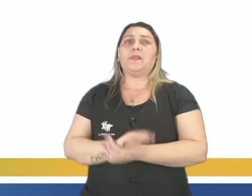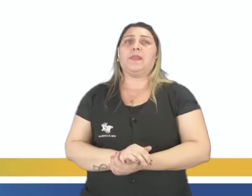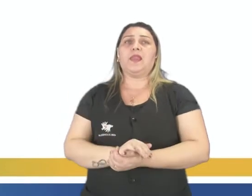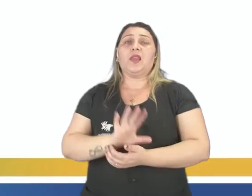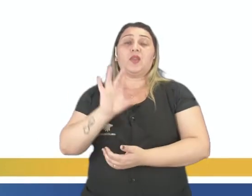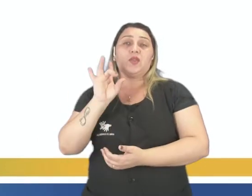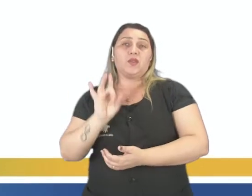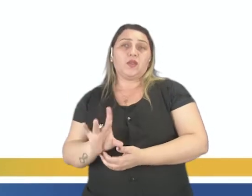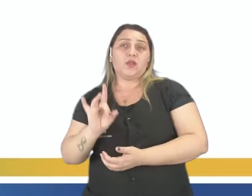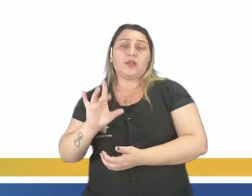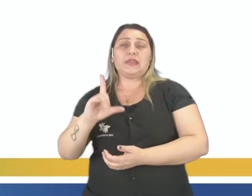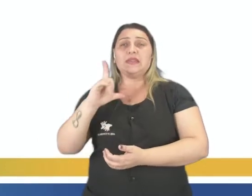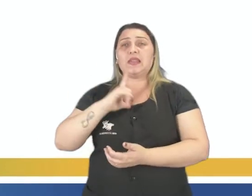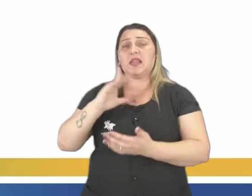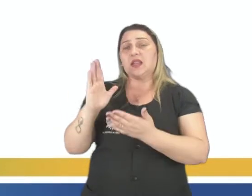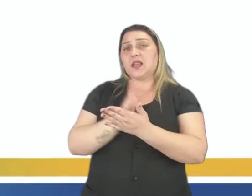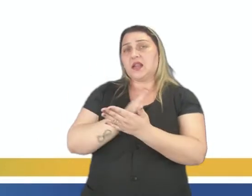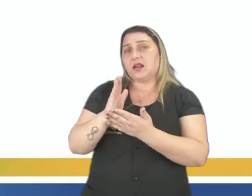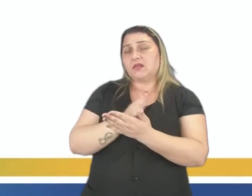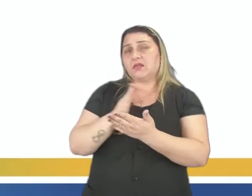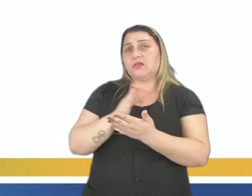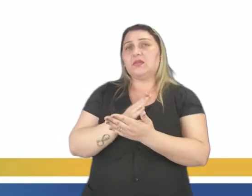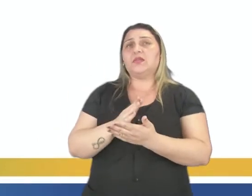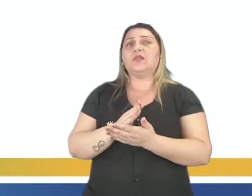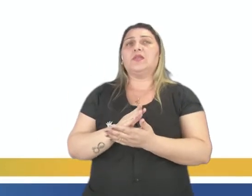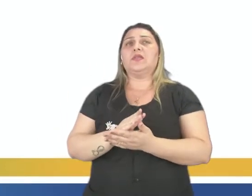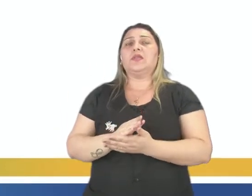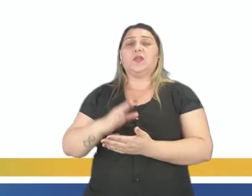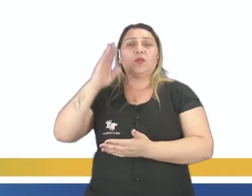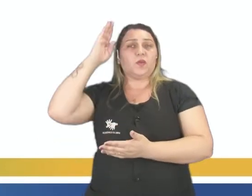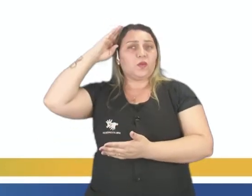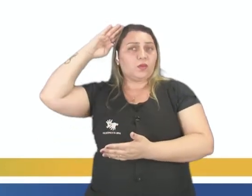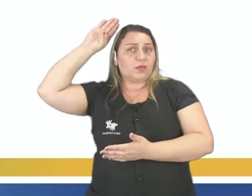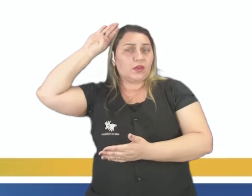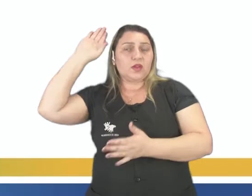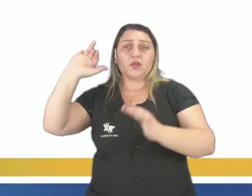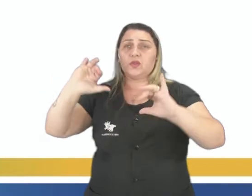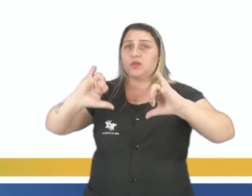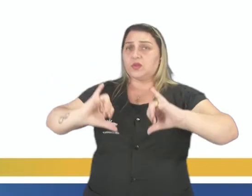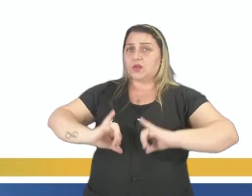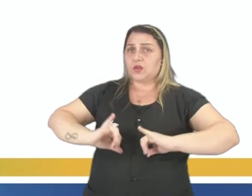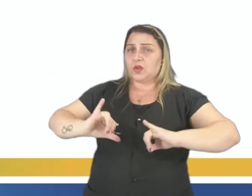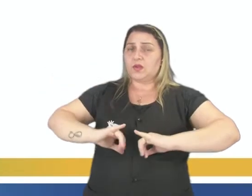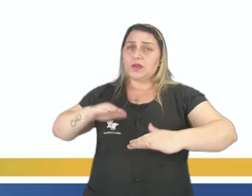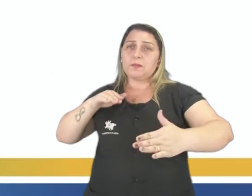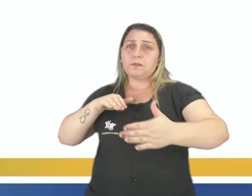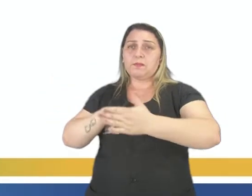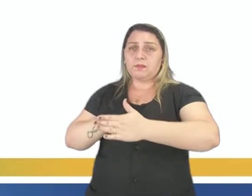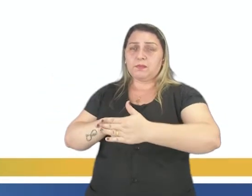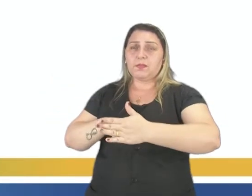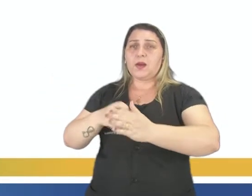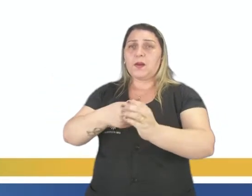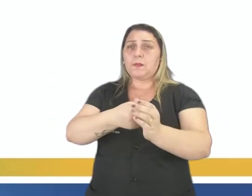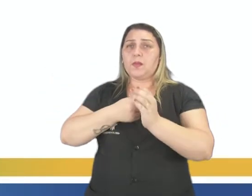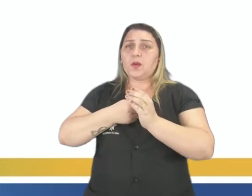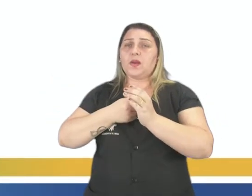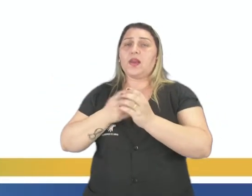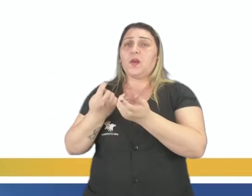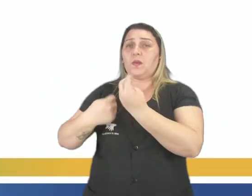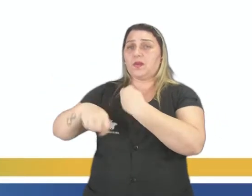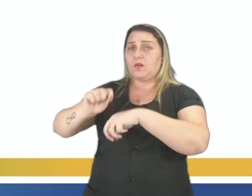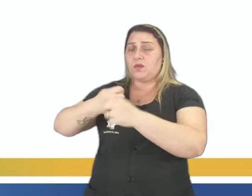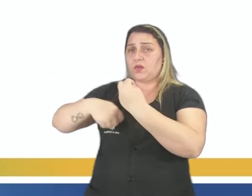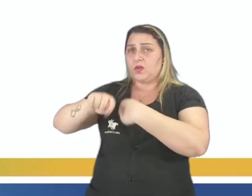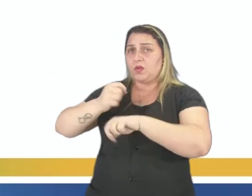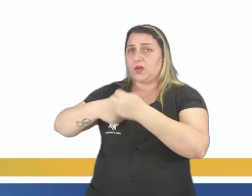que aí, a gente tem algumas questões, né? A Cuba agora, ela sofre, então, esse bloqueio, né? Bloqueio econômico aí